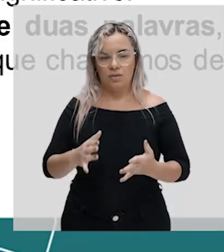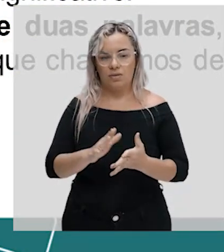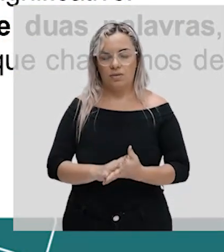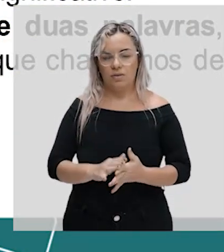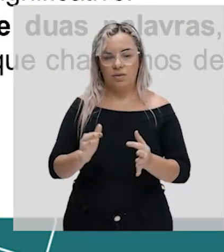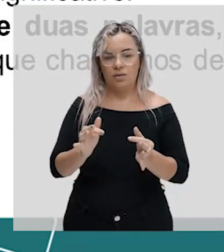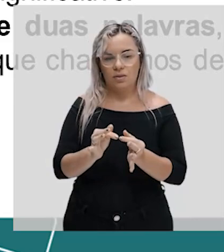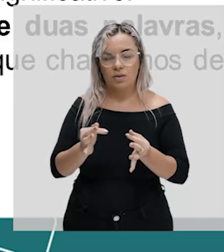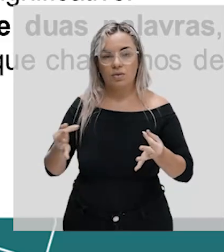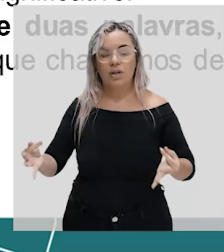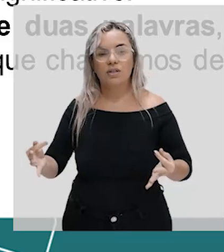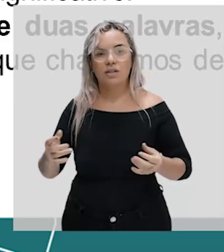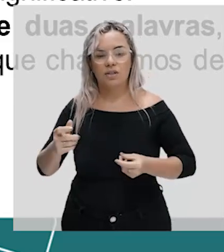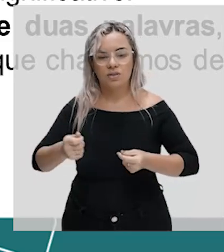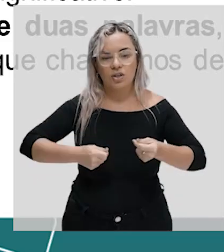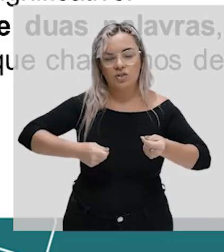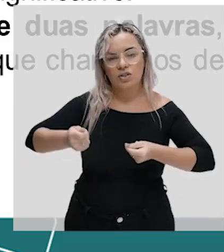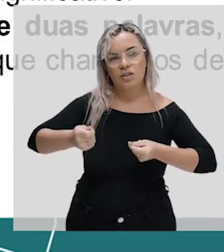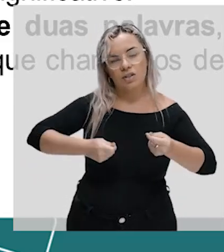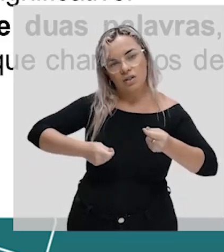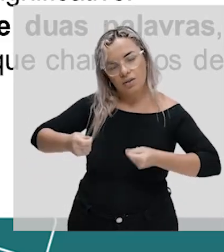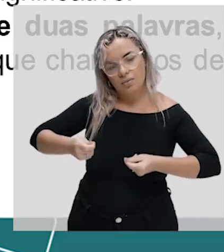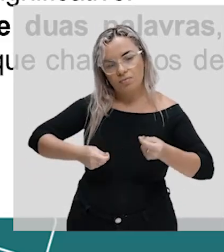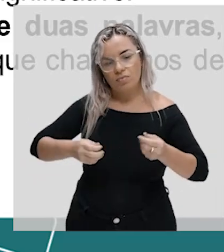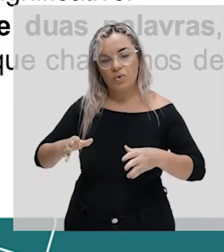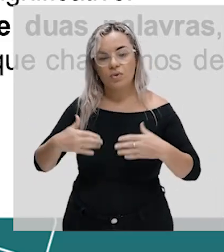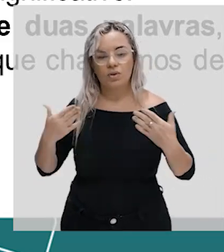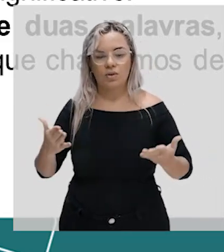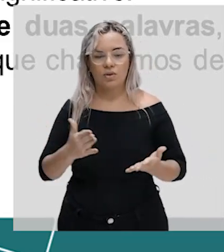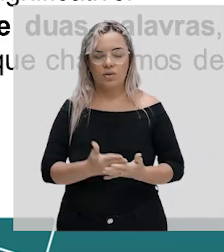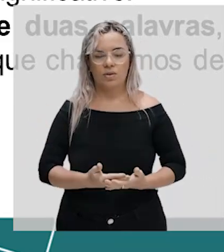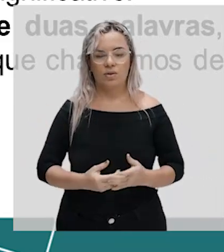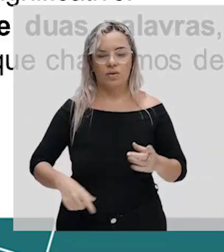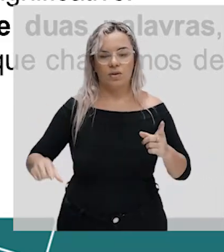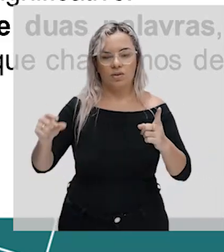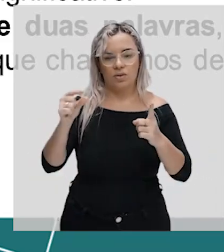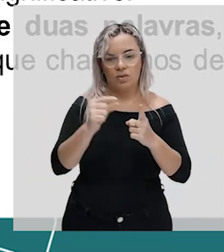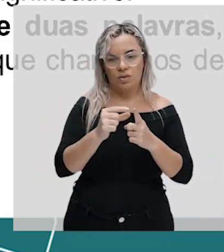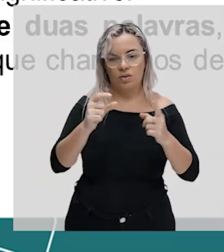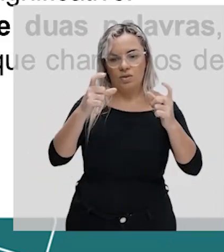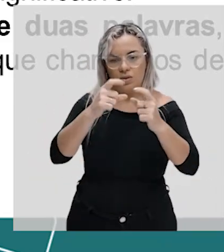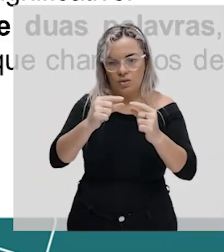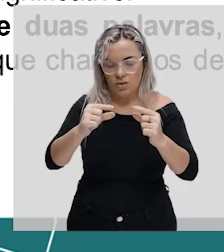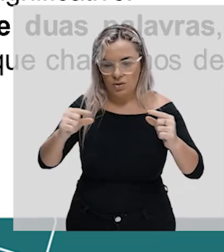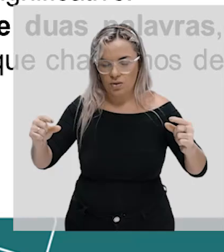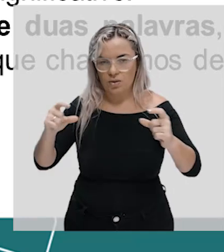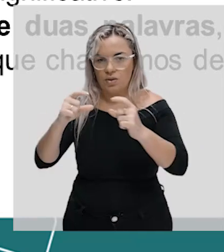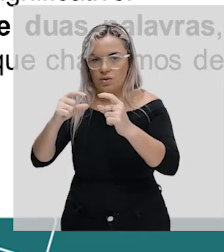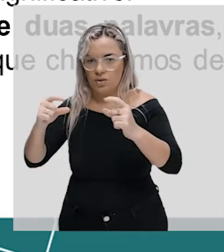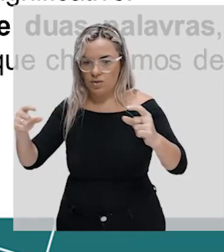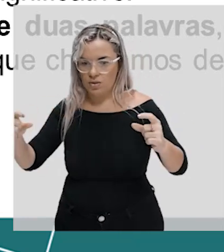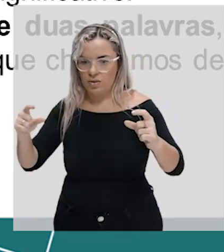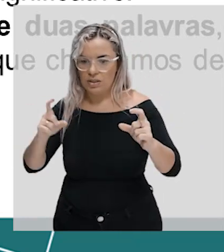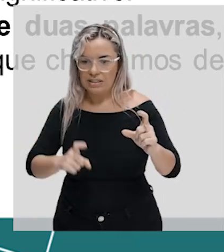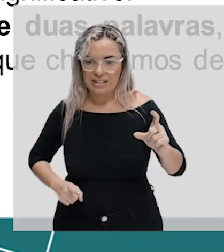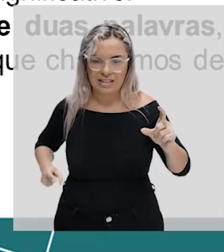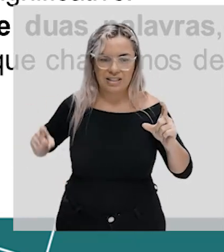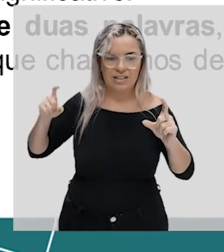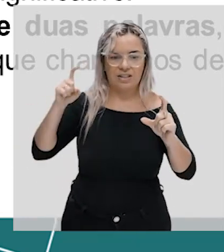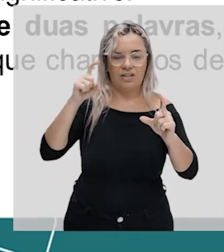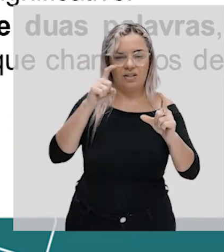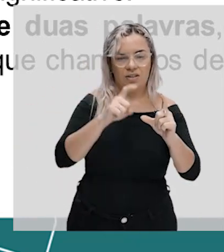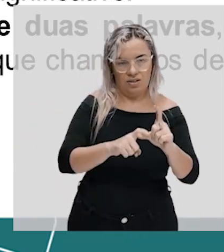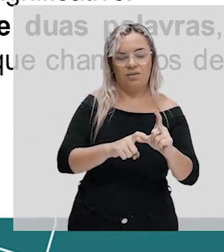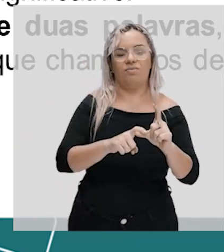de regência? Sintaxe de regência. As palavras de uma oração vão depender uma da outra, né? Vai haver sempre